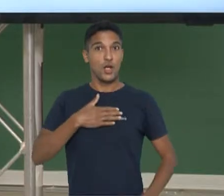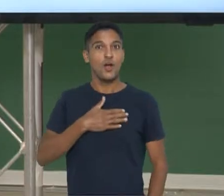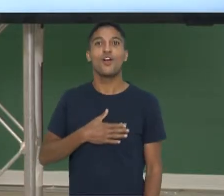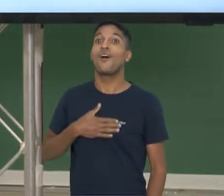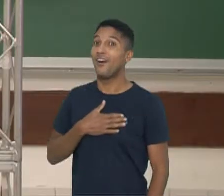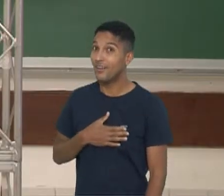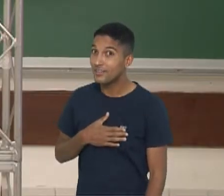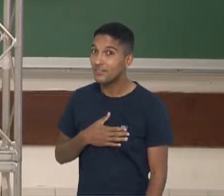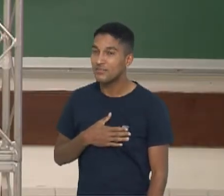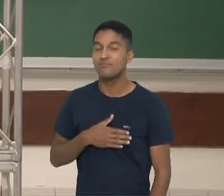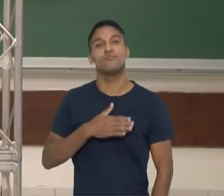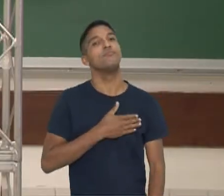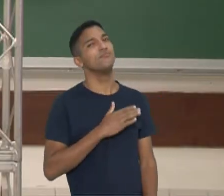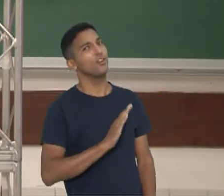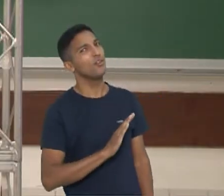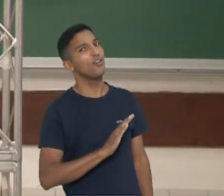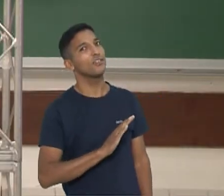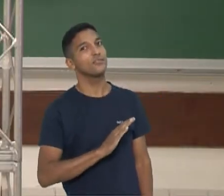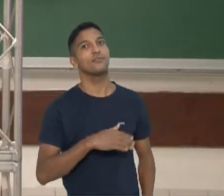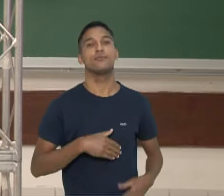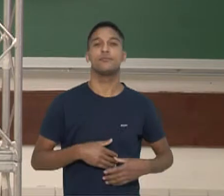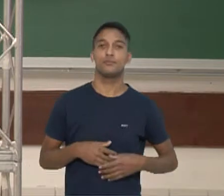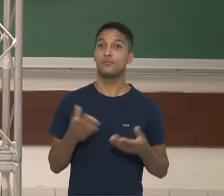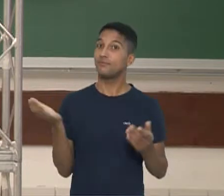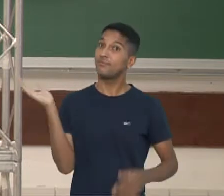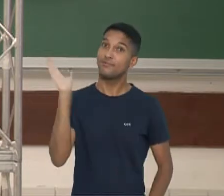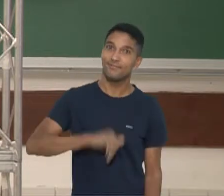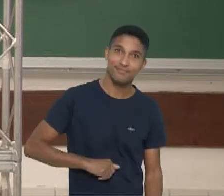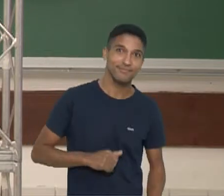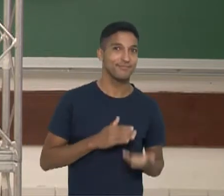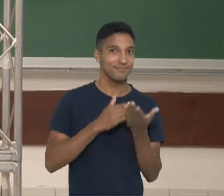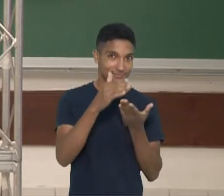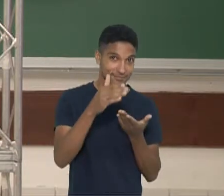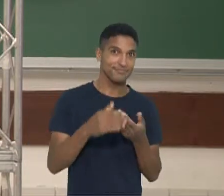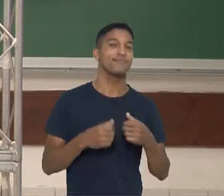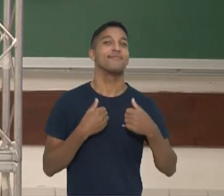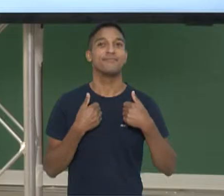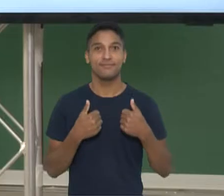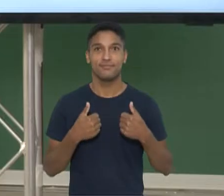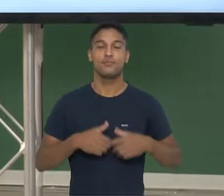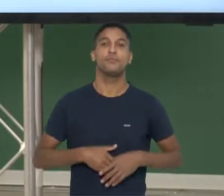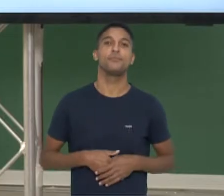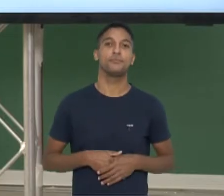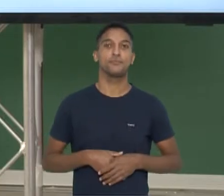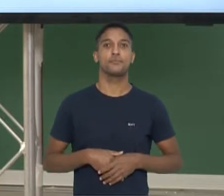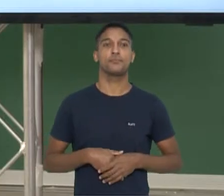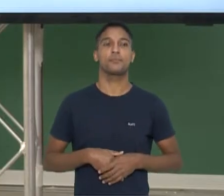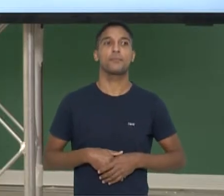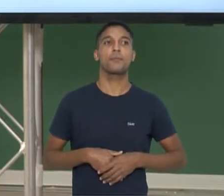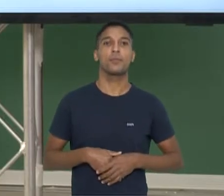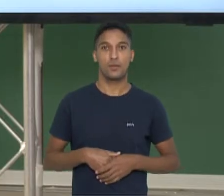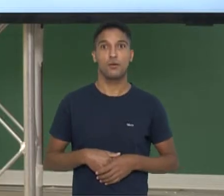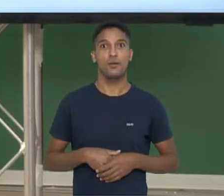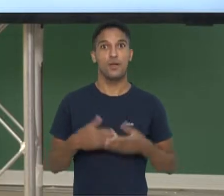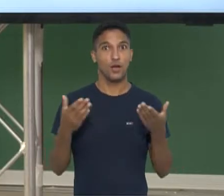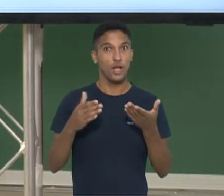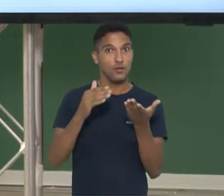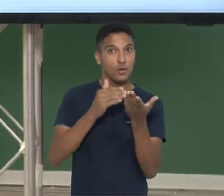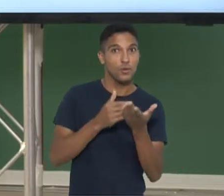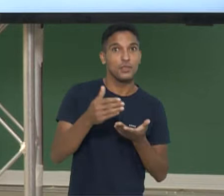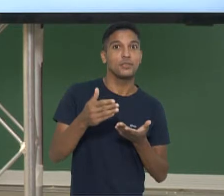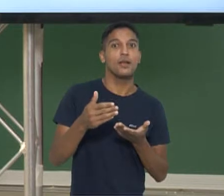de gosto e desgosto. Vamos começar? Vamos. Olha só, vou começar fazendo a leitura de